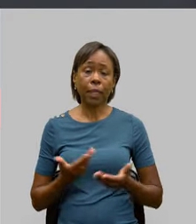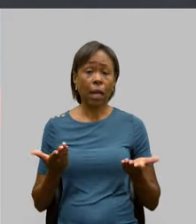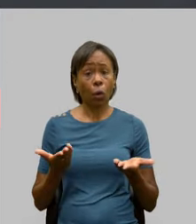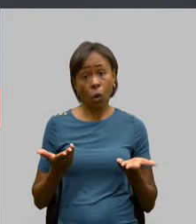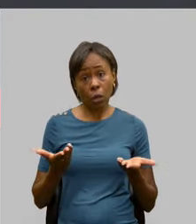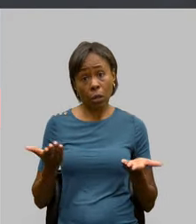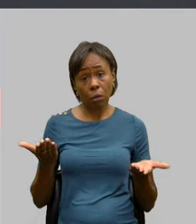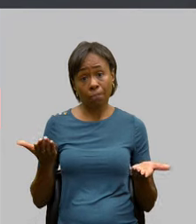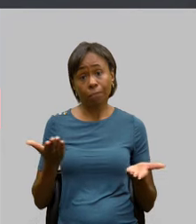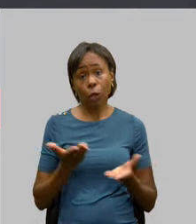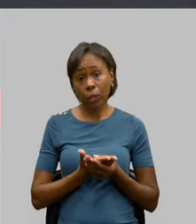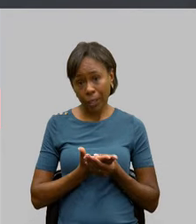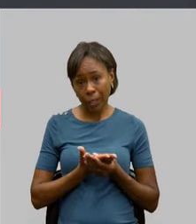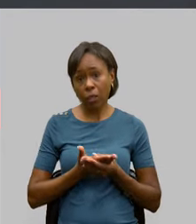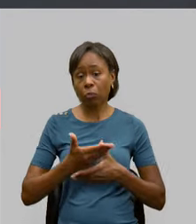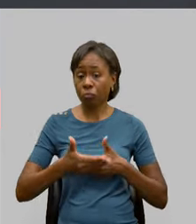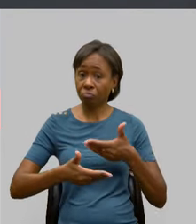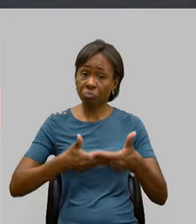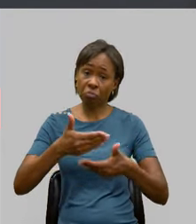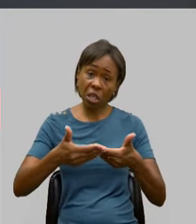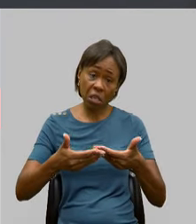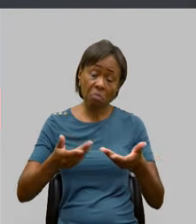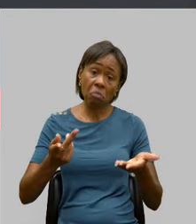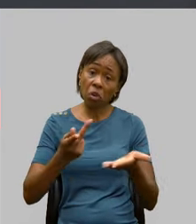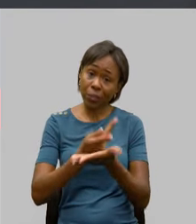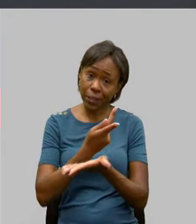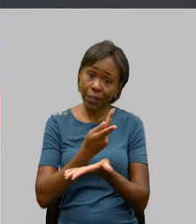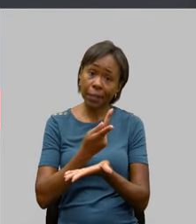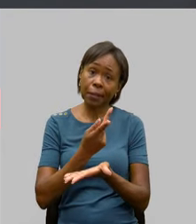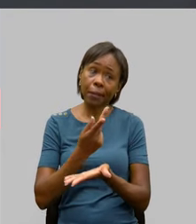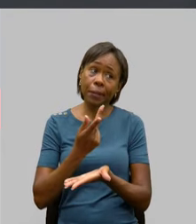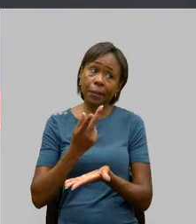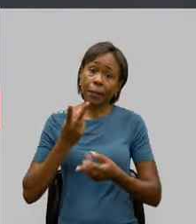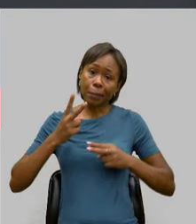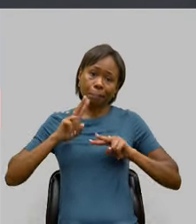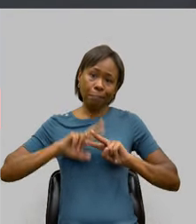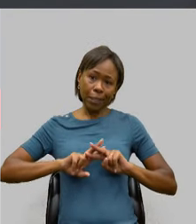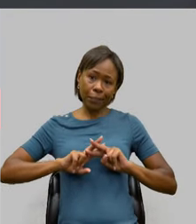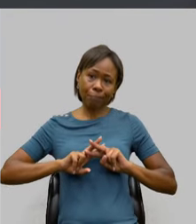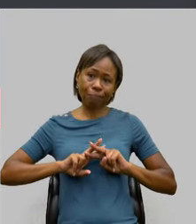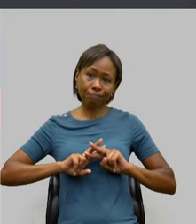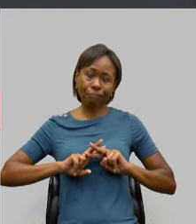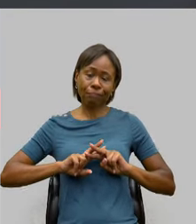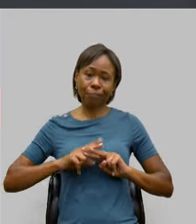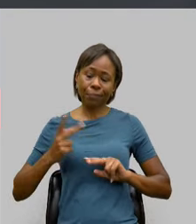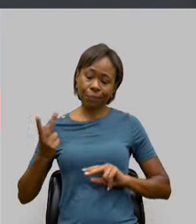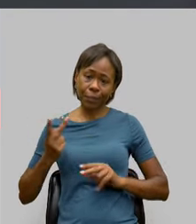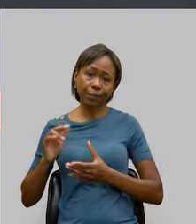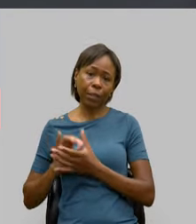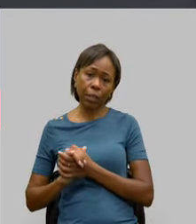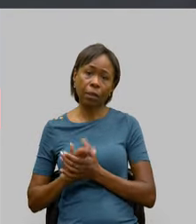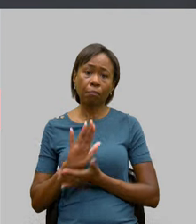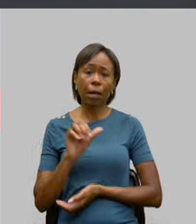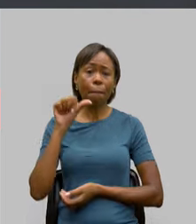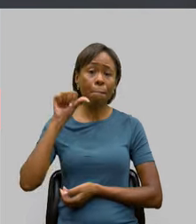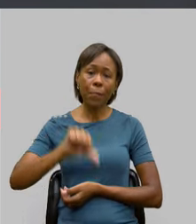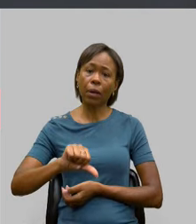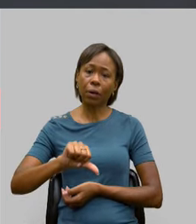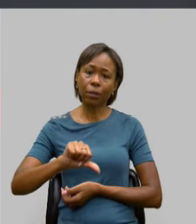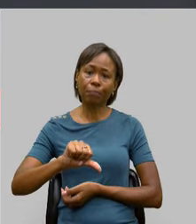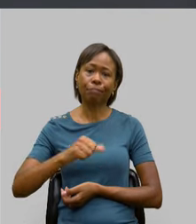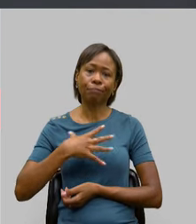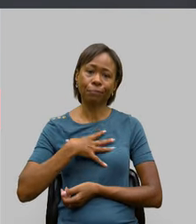né podemos ser preso qualquer momento mas o pior de tudo foi ter perdido o meu filho